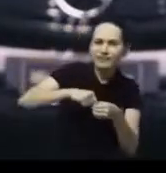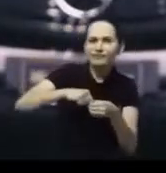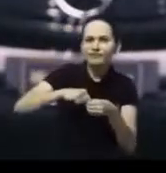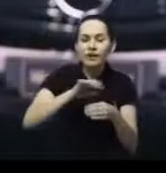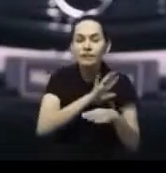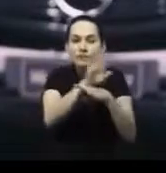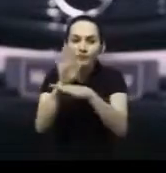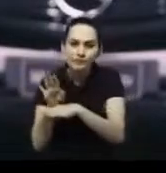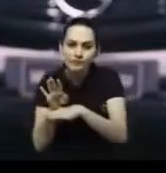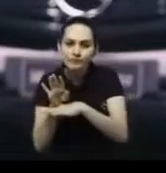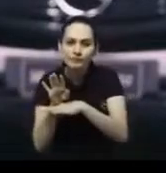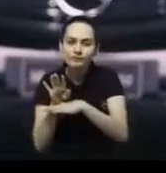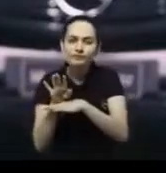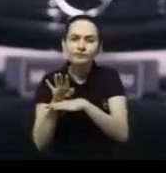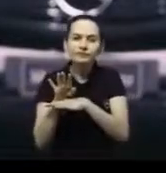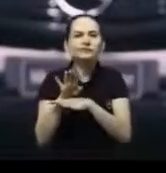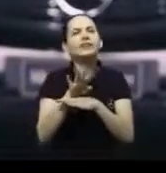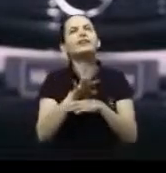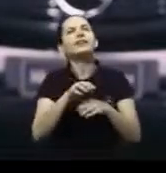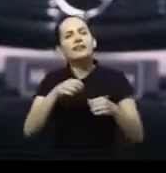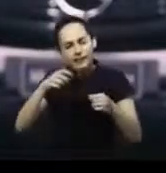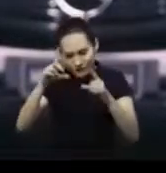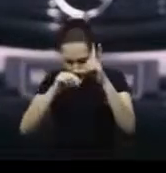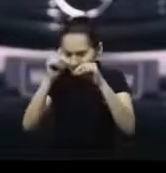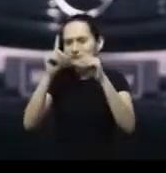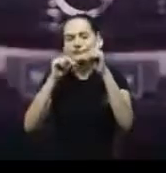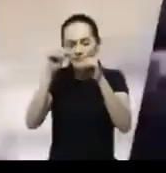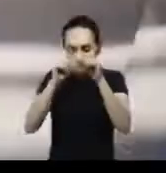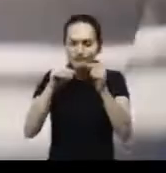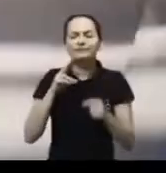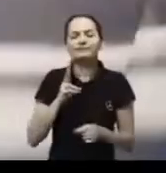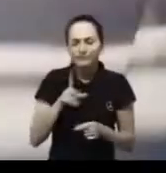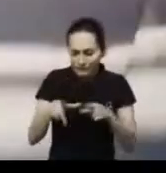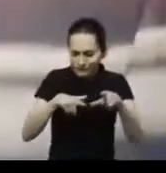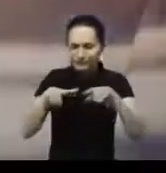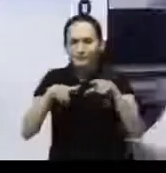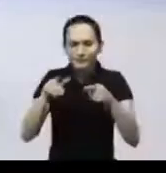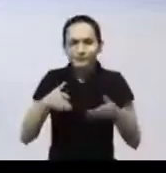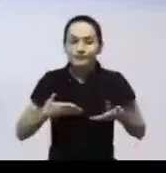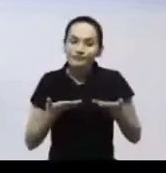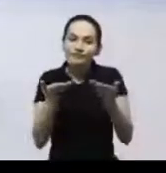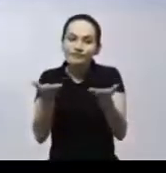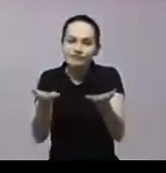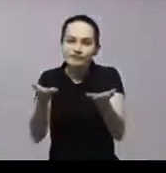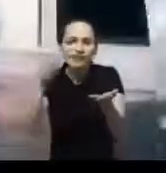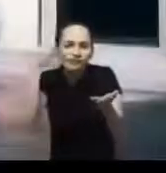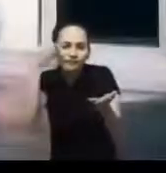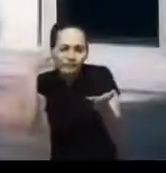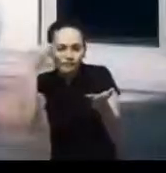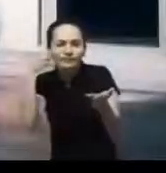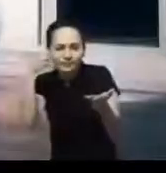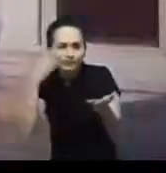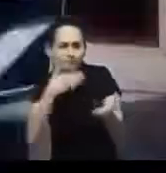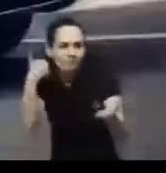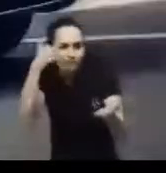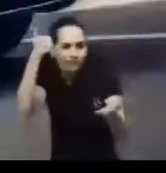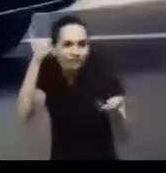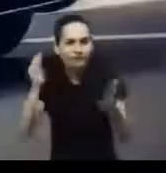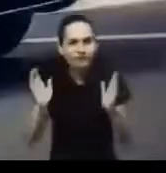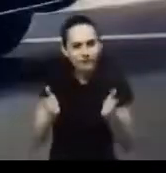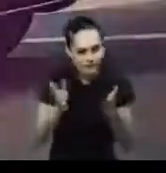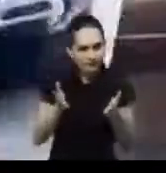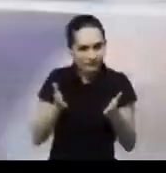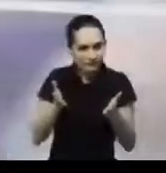diplomatas aqui no Brasil a mercedes-benz em trabalhando para oferecer a melhor experiência aos nossos clientes atualmente